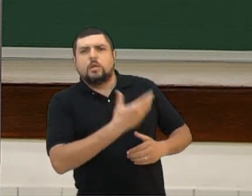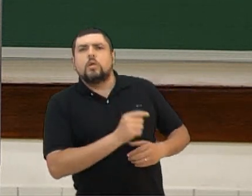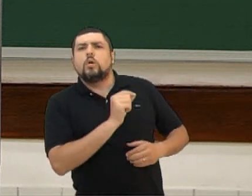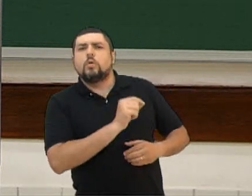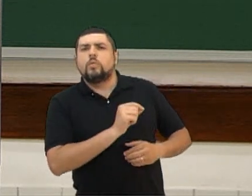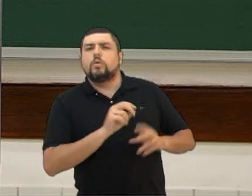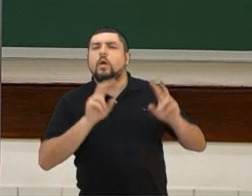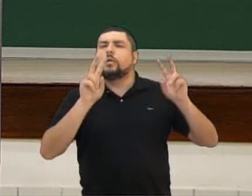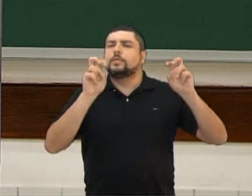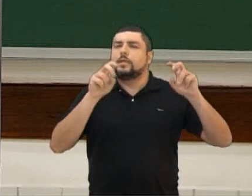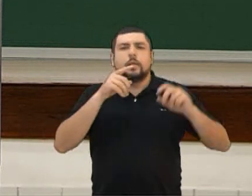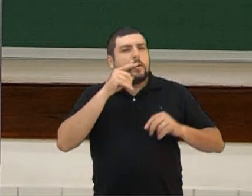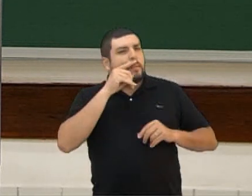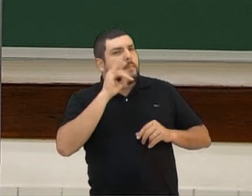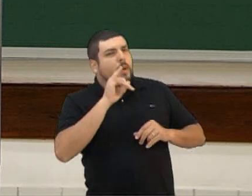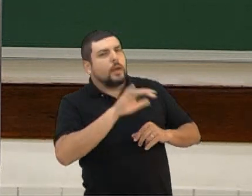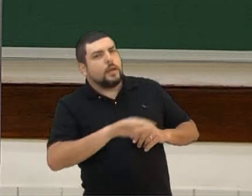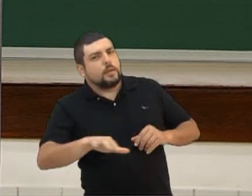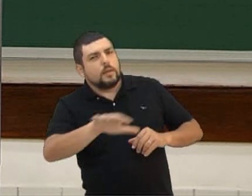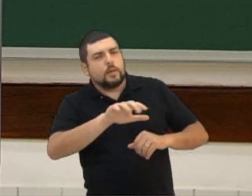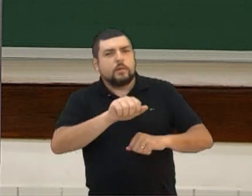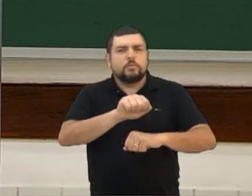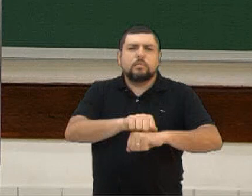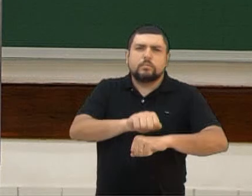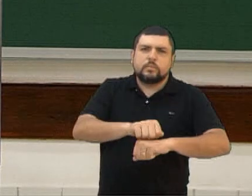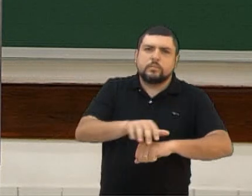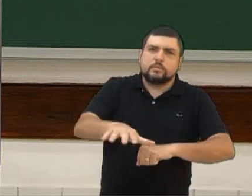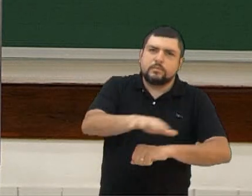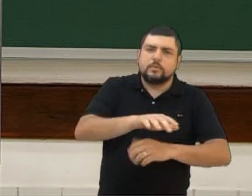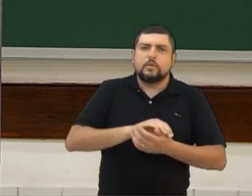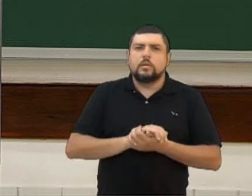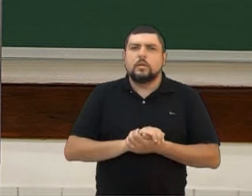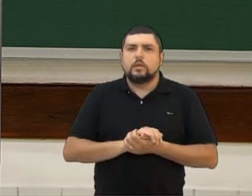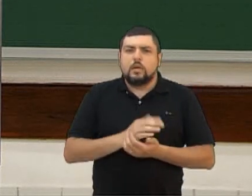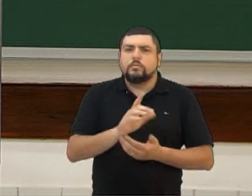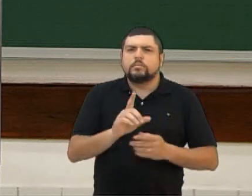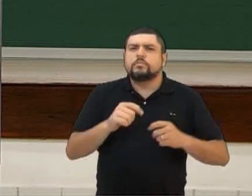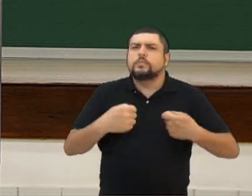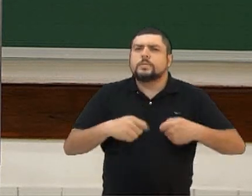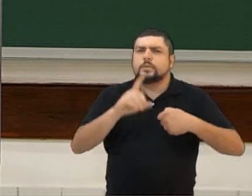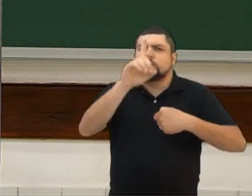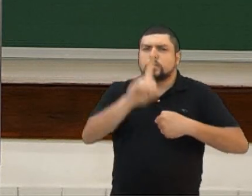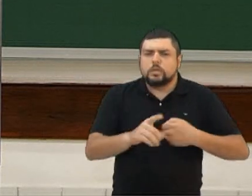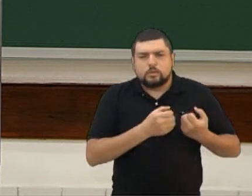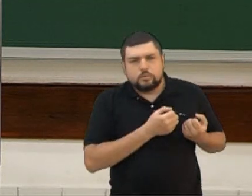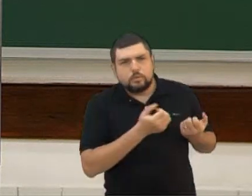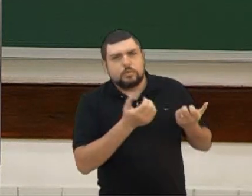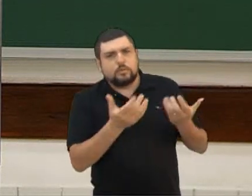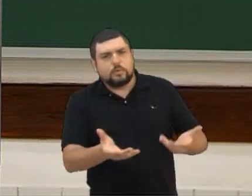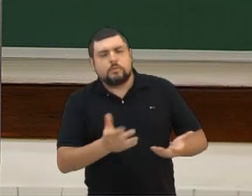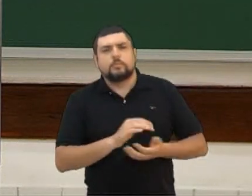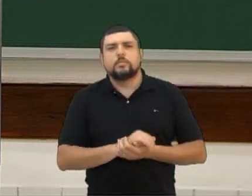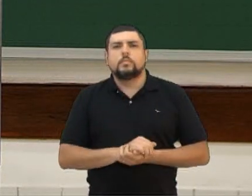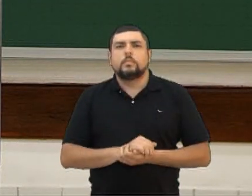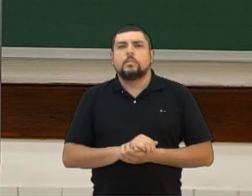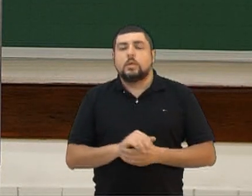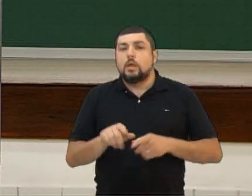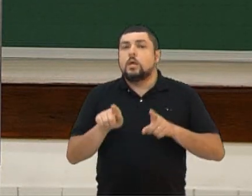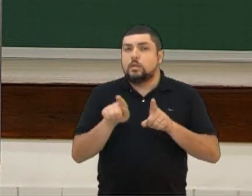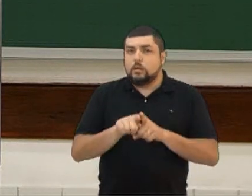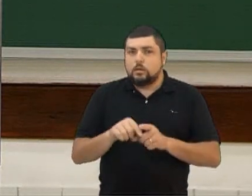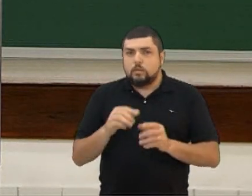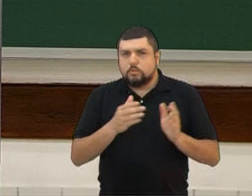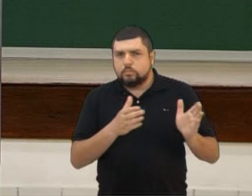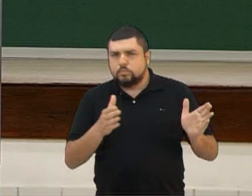pobres, como aquele que cede aos pobres os direitos de que eles precisam. E também é nesse período da década